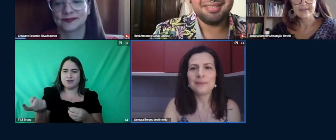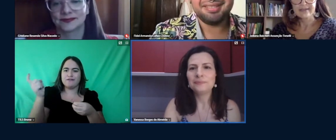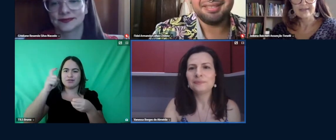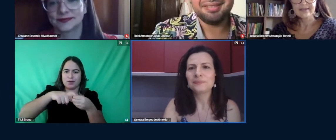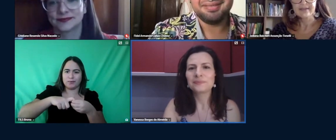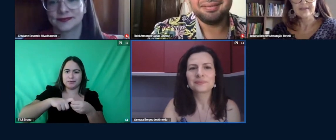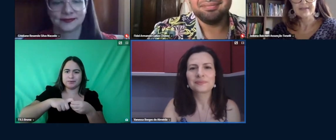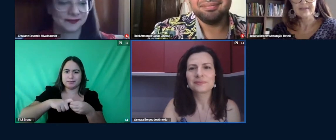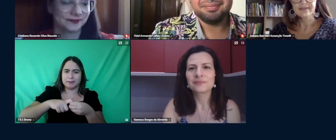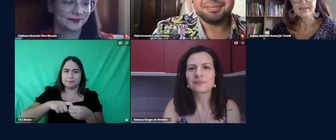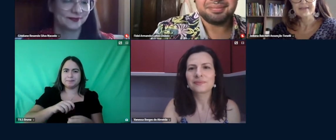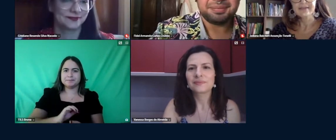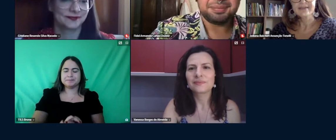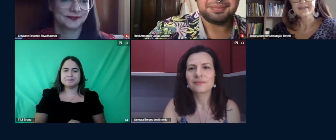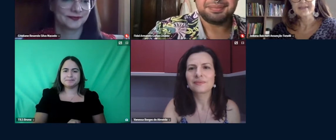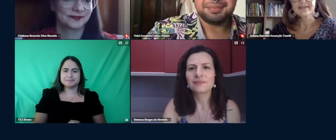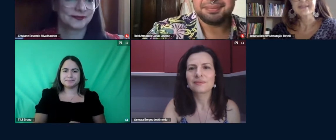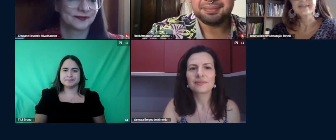leva lá né